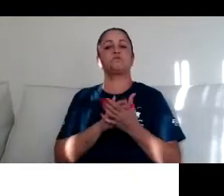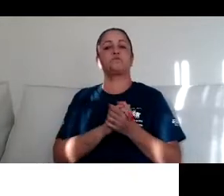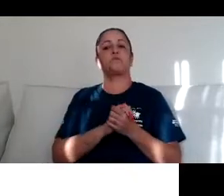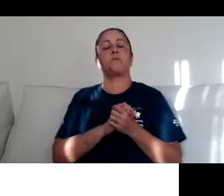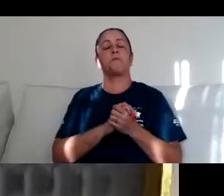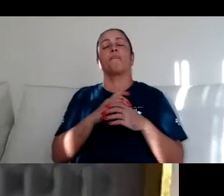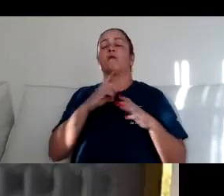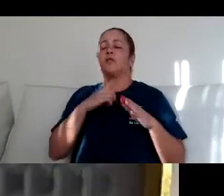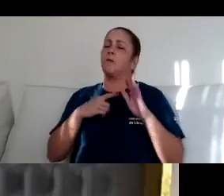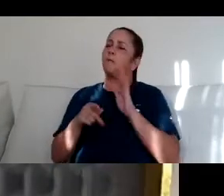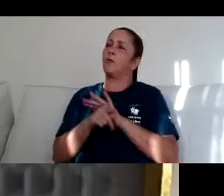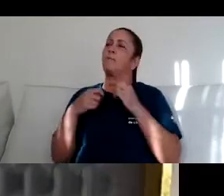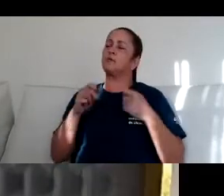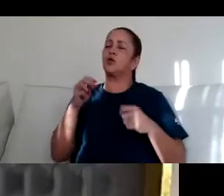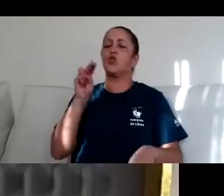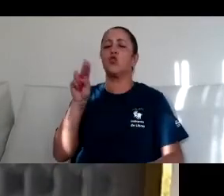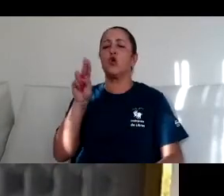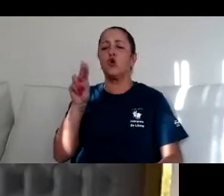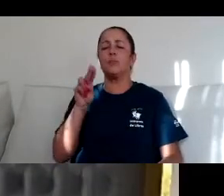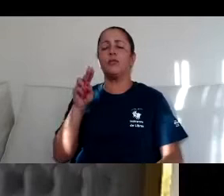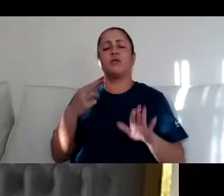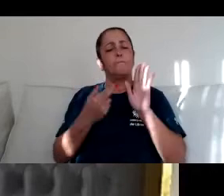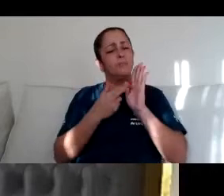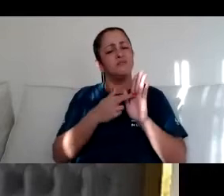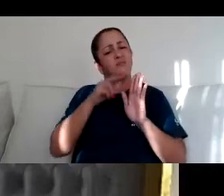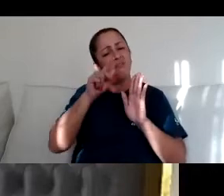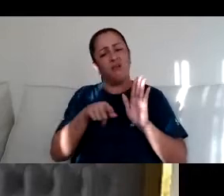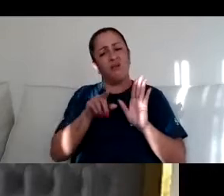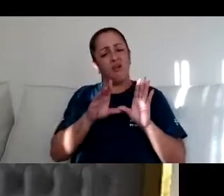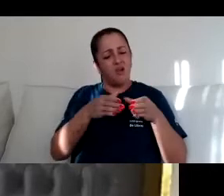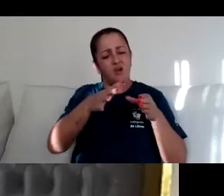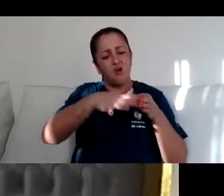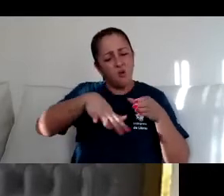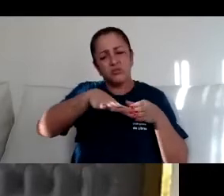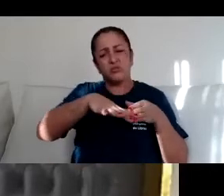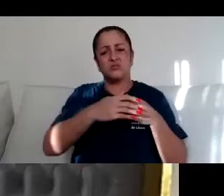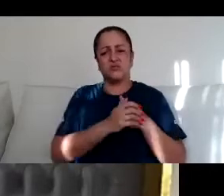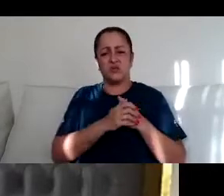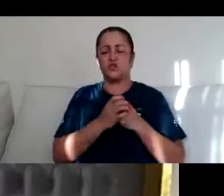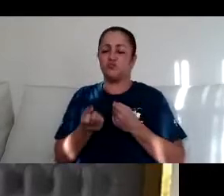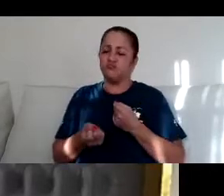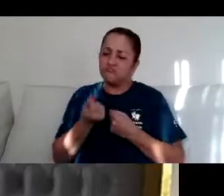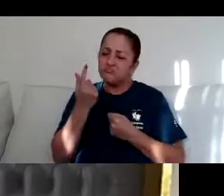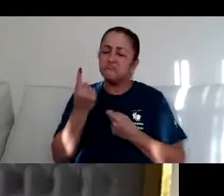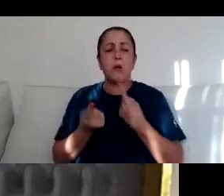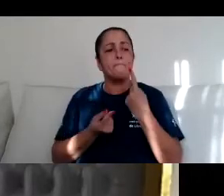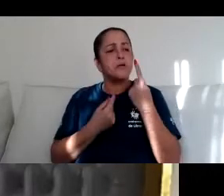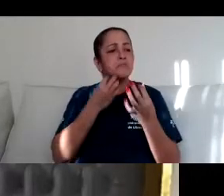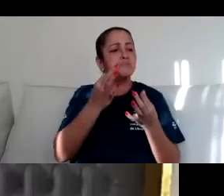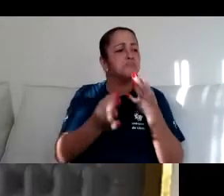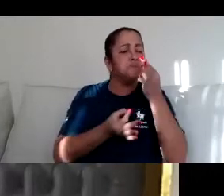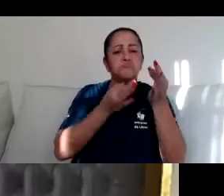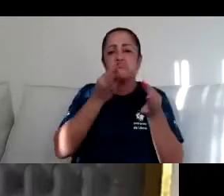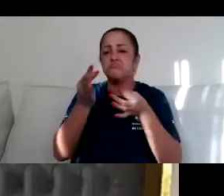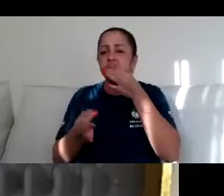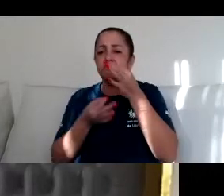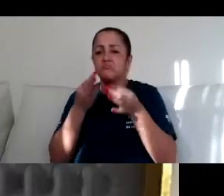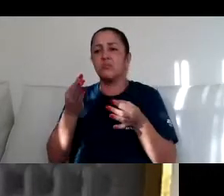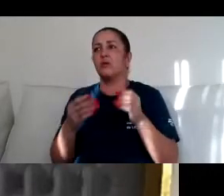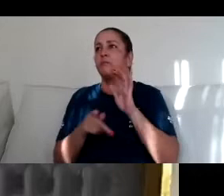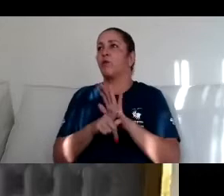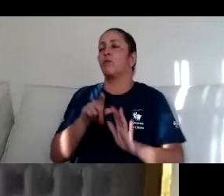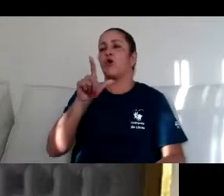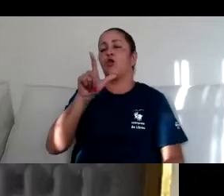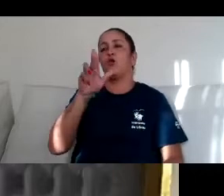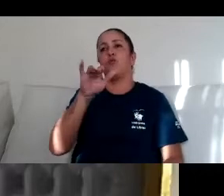que representasse a nossa comunidade. Algumas das sugestões apareceram, sugestões boas, como Luiz Gama, um